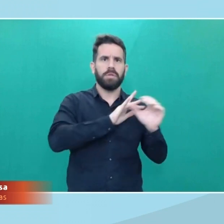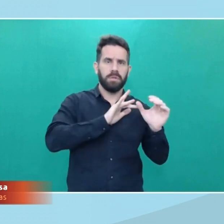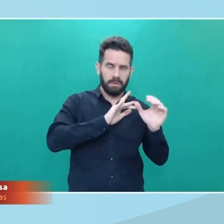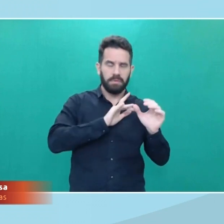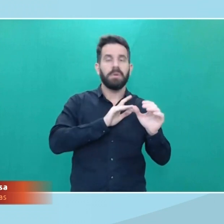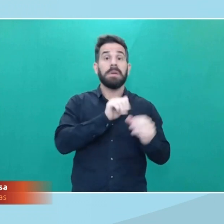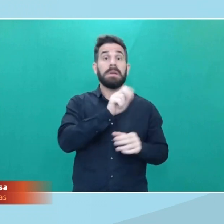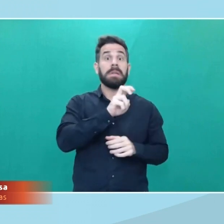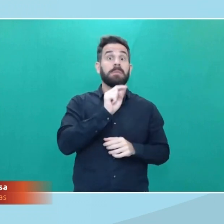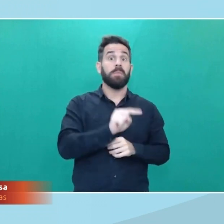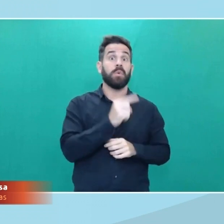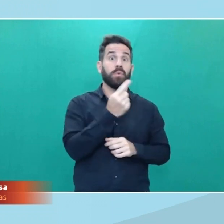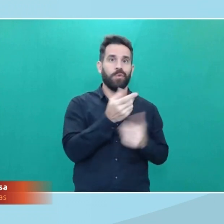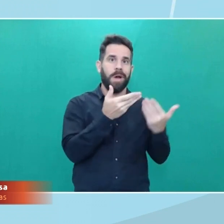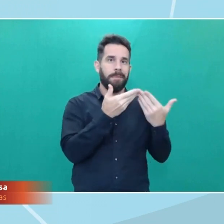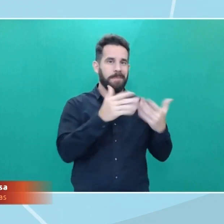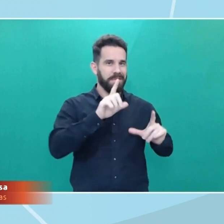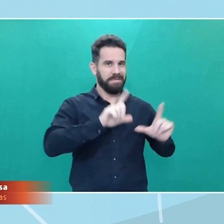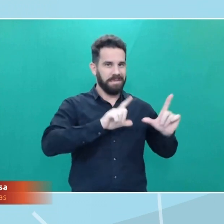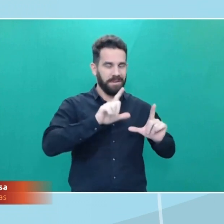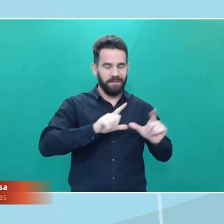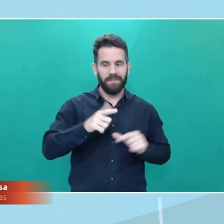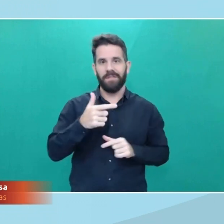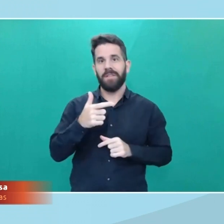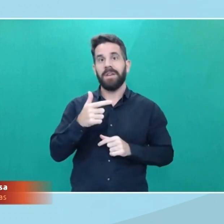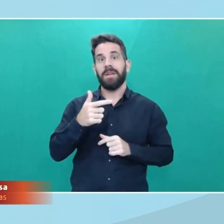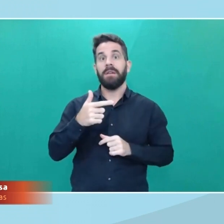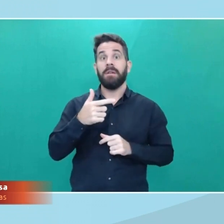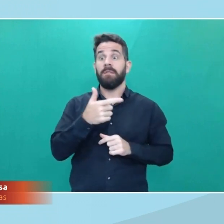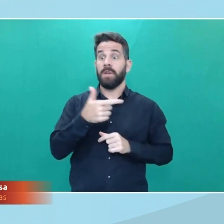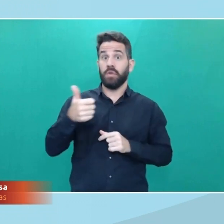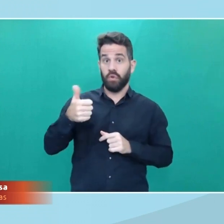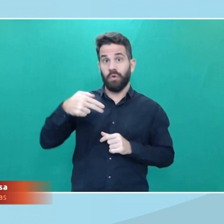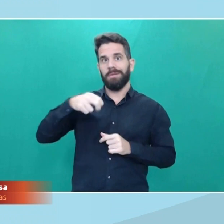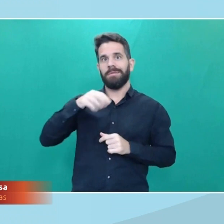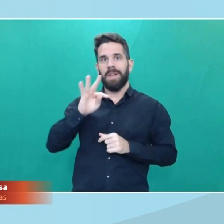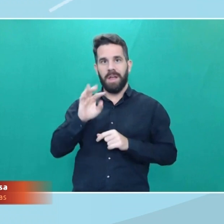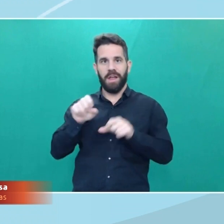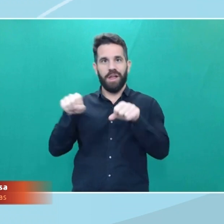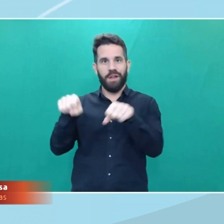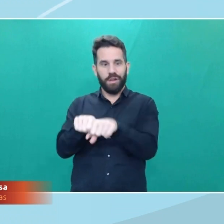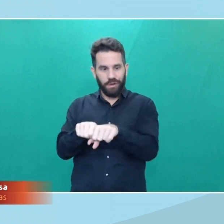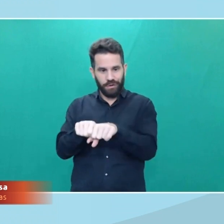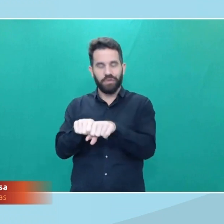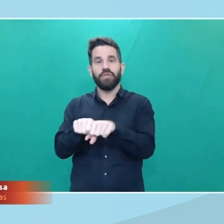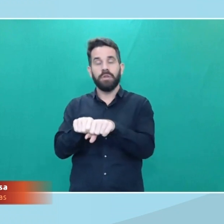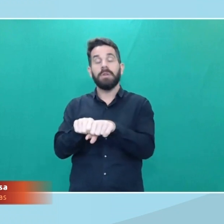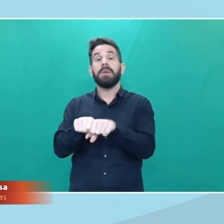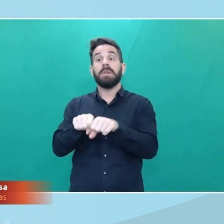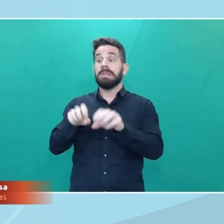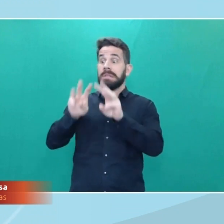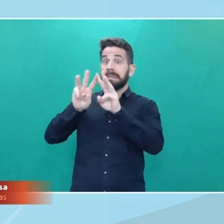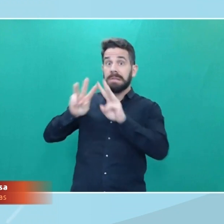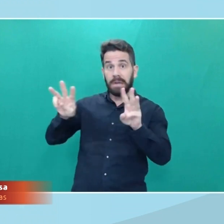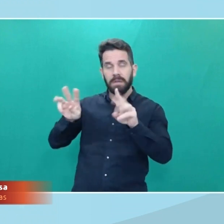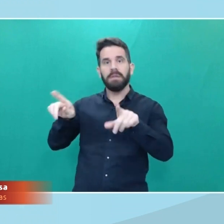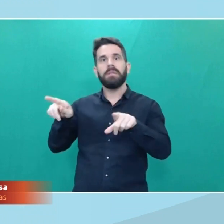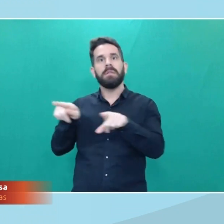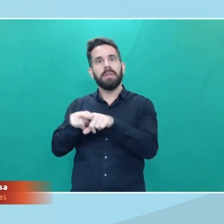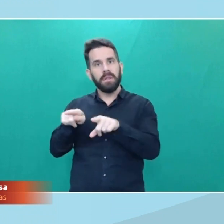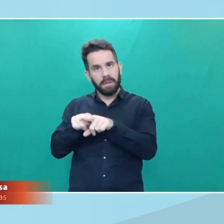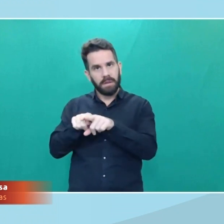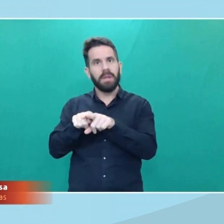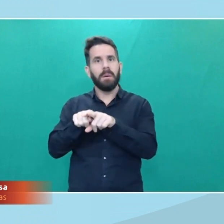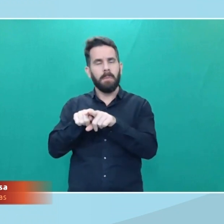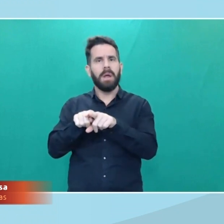do Sinal Aberto, 21 da NET Goiânia, também pelo site da TV UFG ou pelo aplicativo. Tá